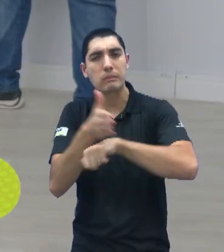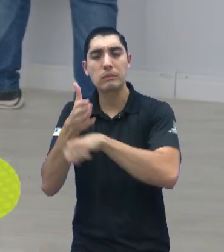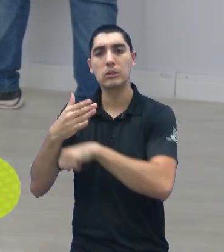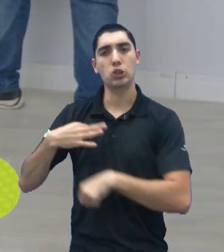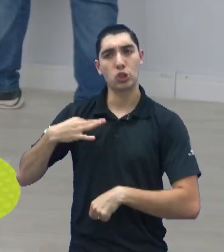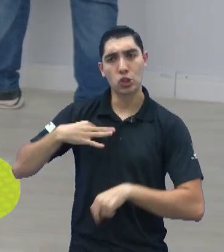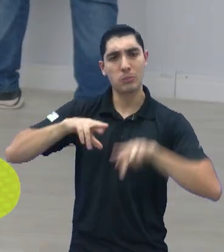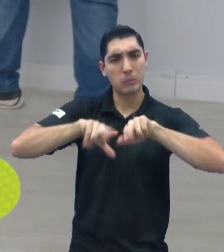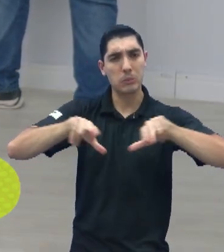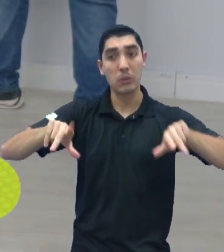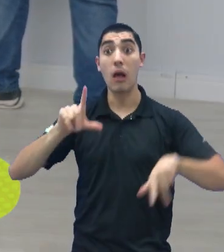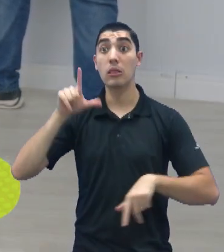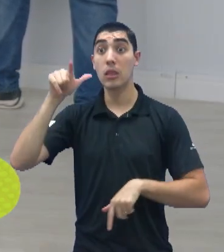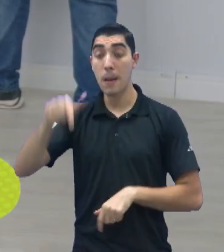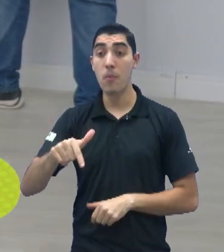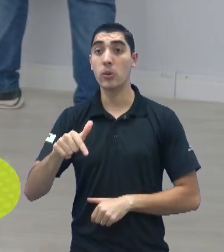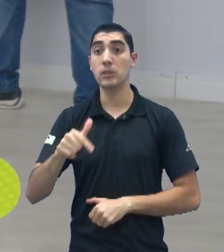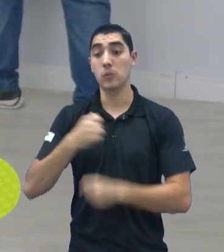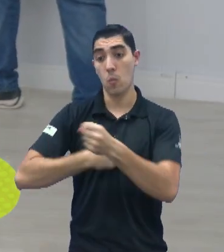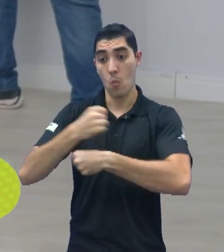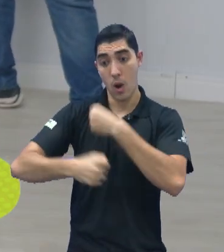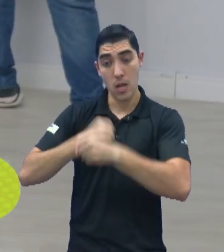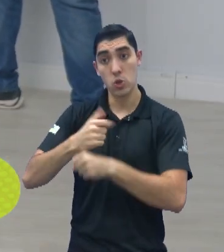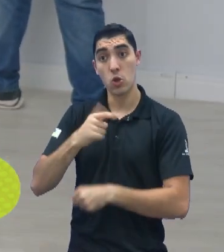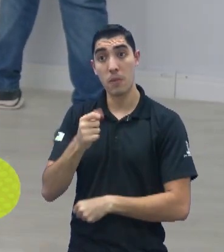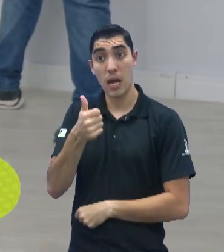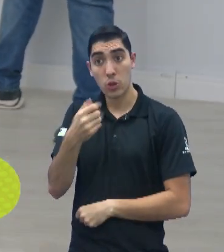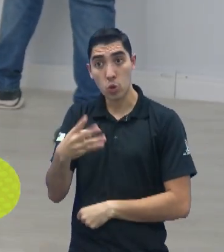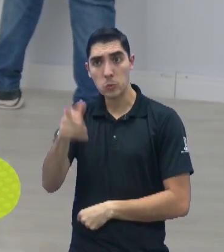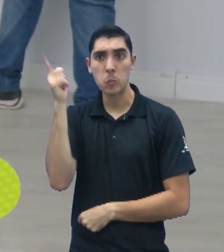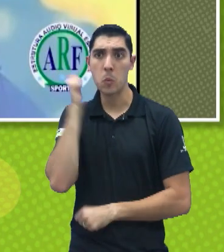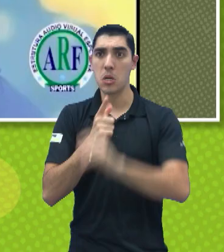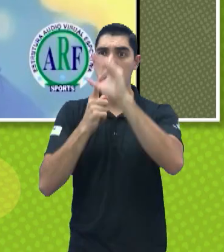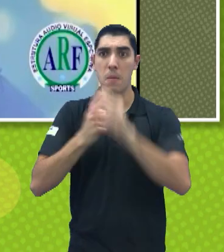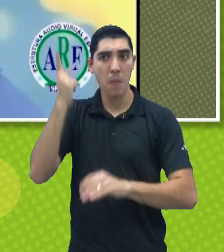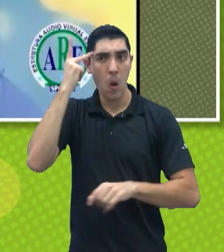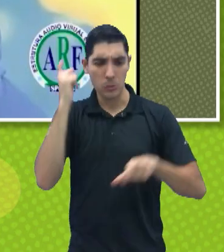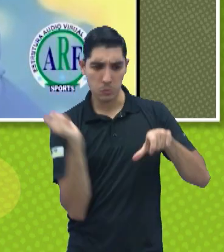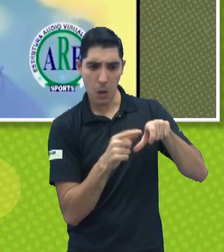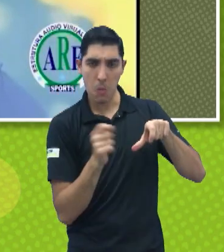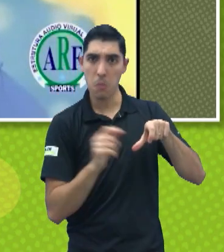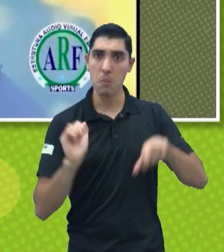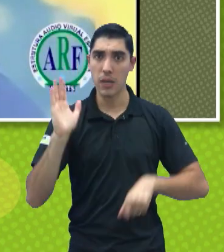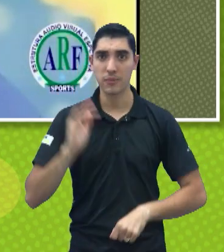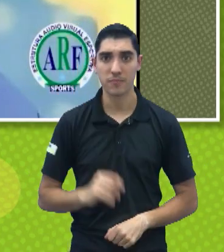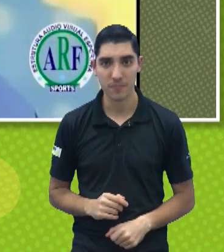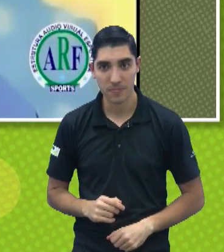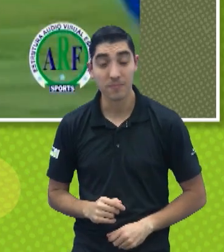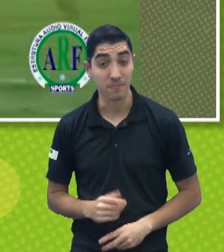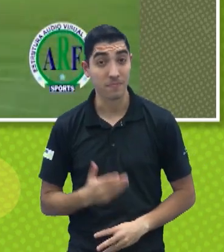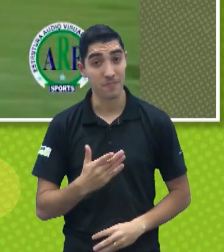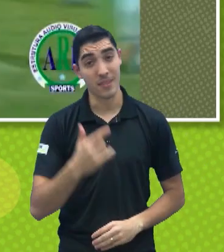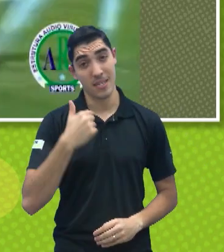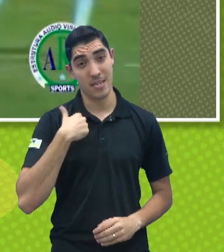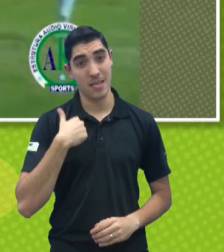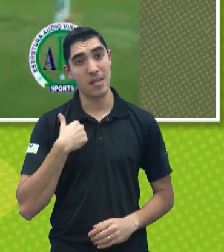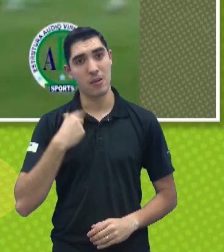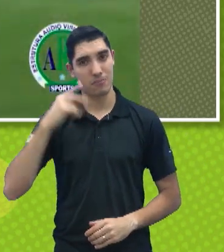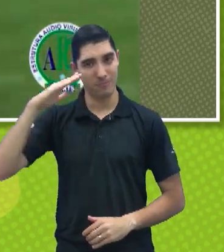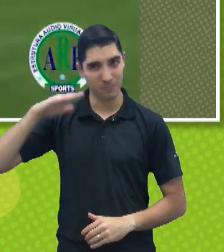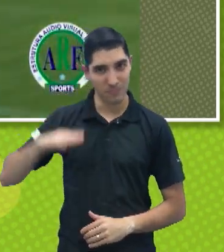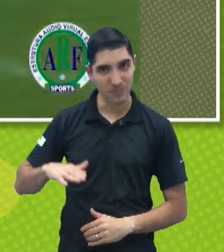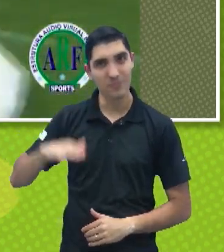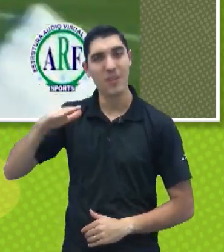ser artilheiro do Campeonato Paulista de 2014, hein, Léo? Então, cara, minha infância resumida é praticamente igual